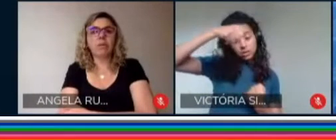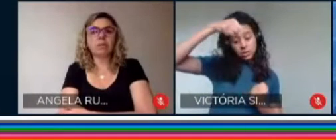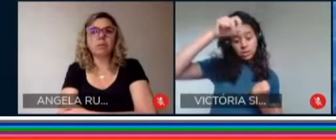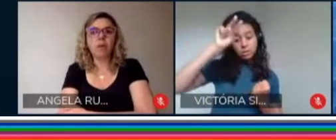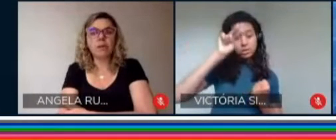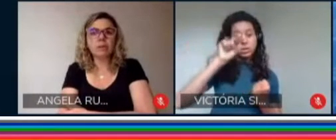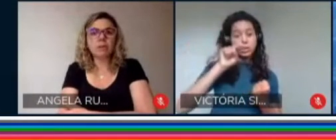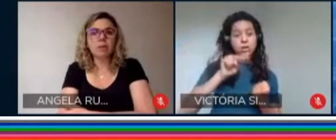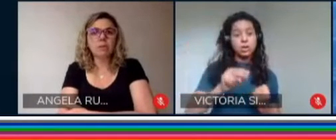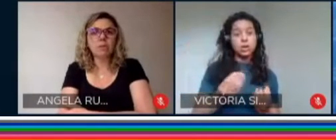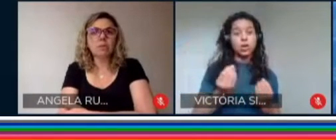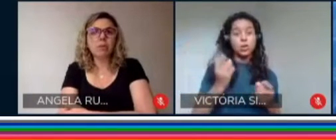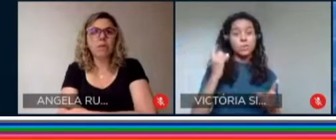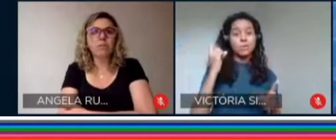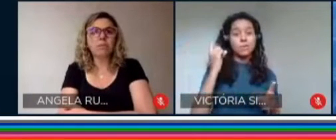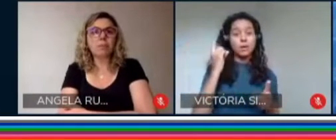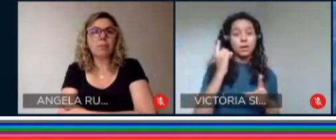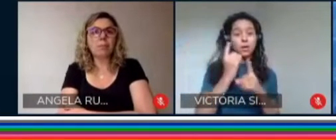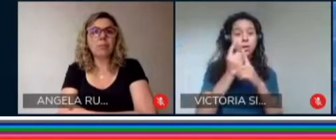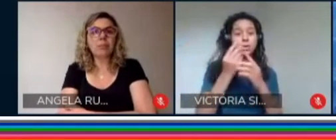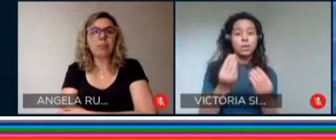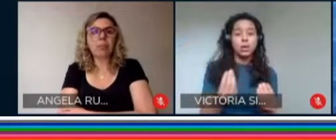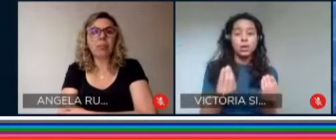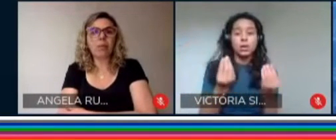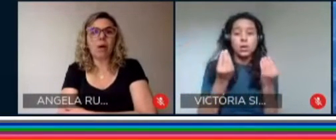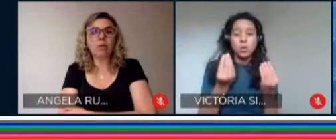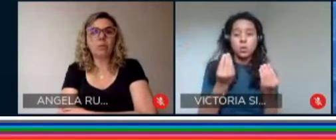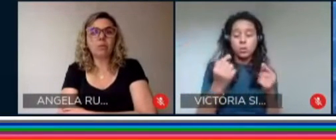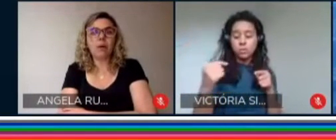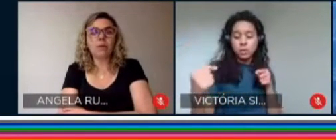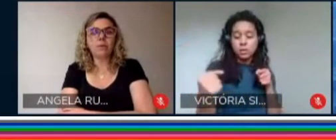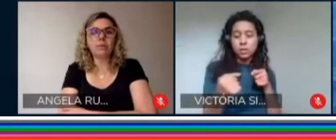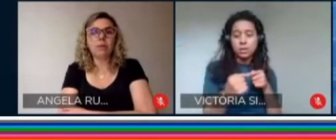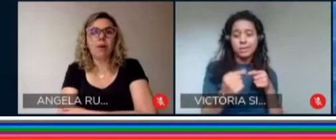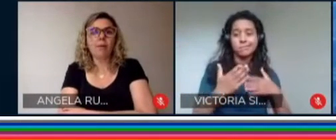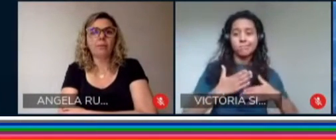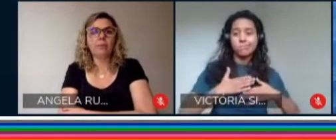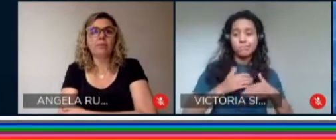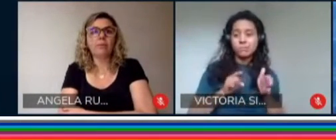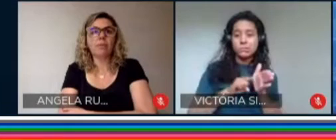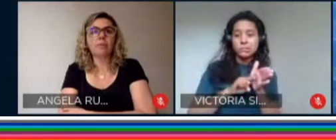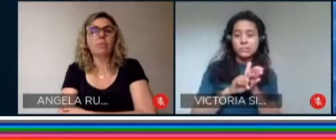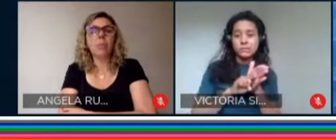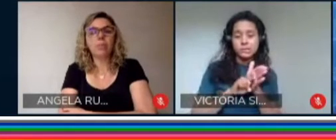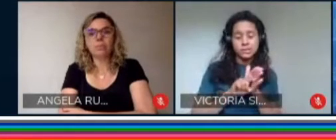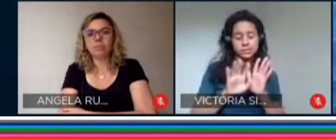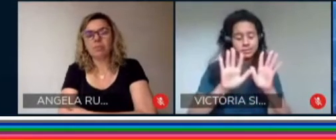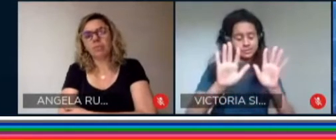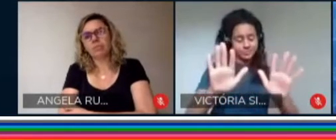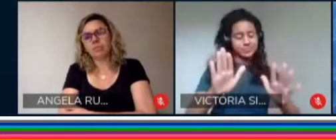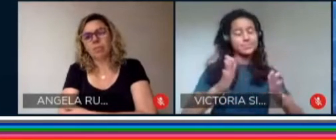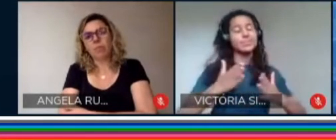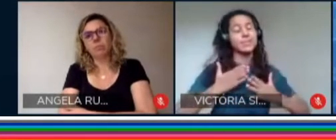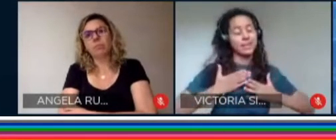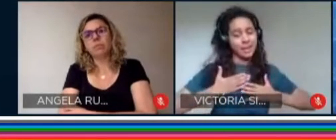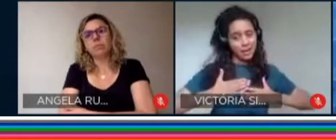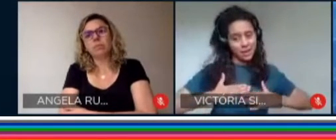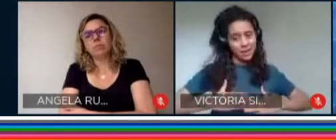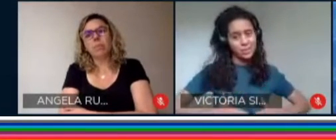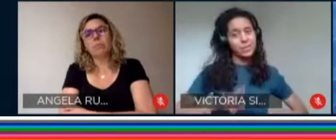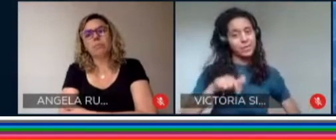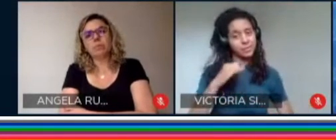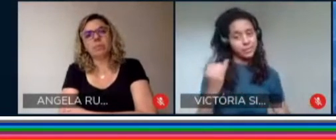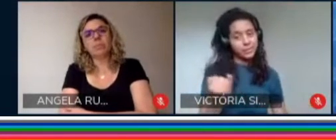eu vou encontrar alguma coisa que seja exatamente o que eu quero, né? Primeiro, lembrando de olhar as referências